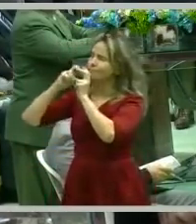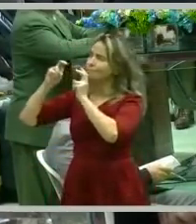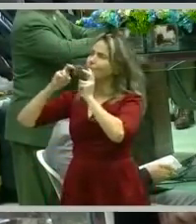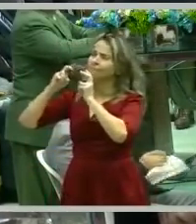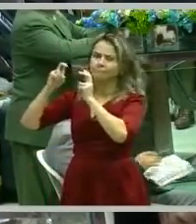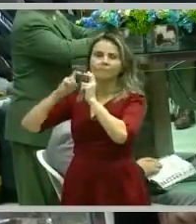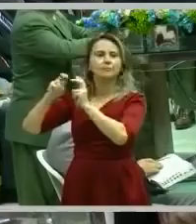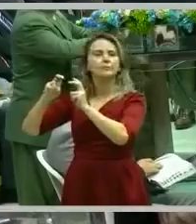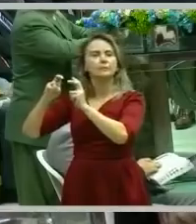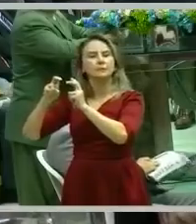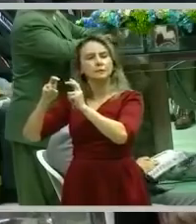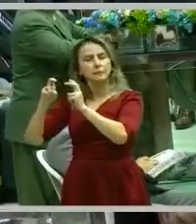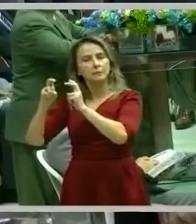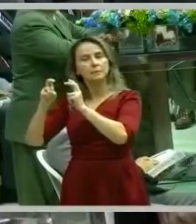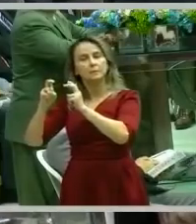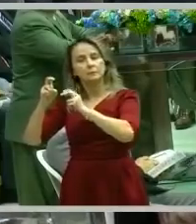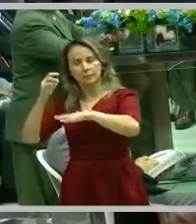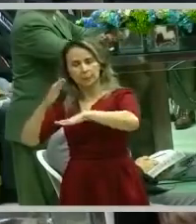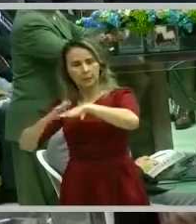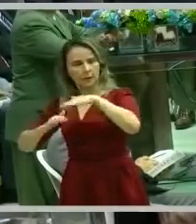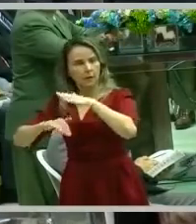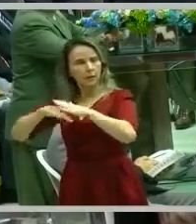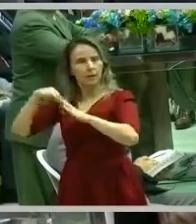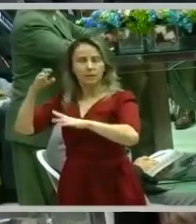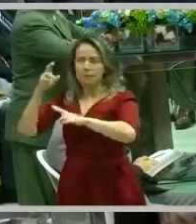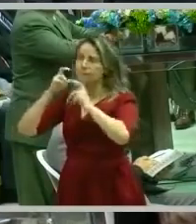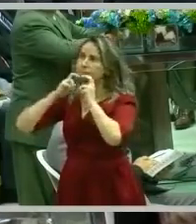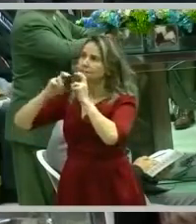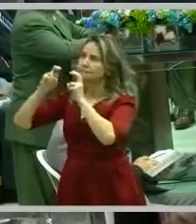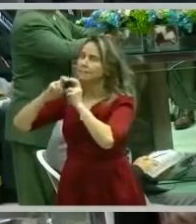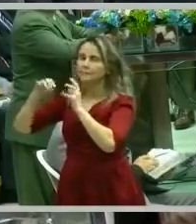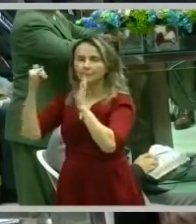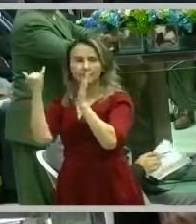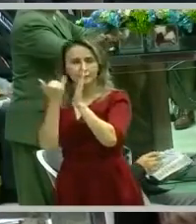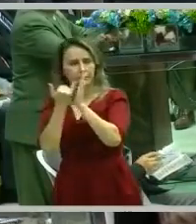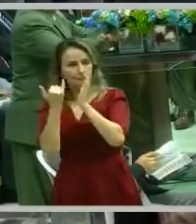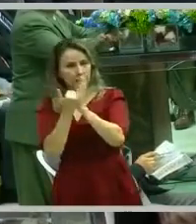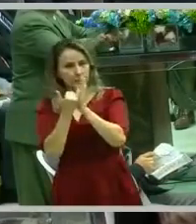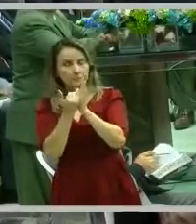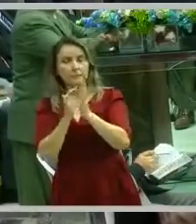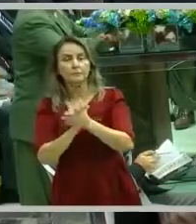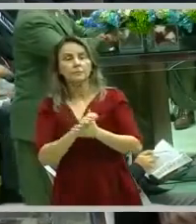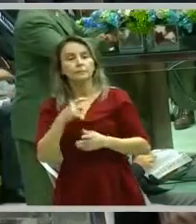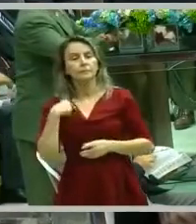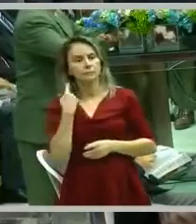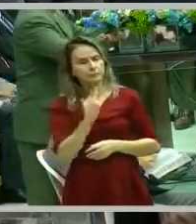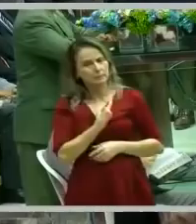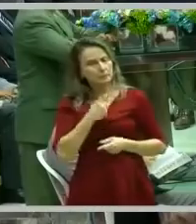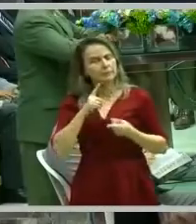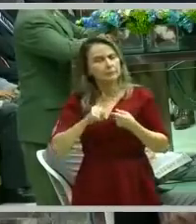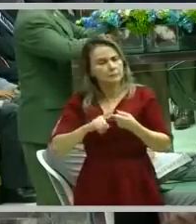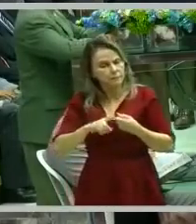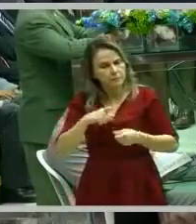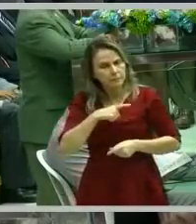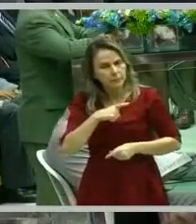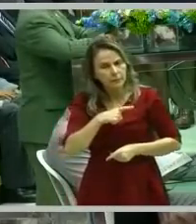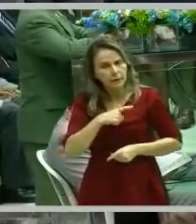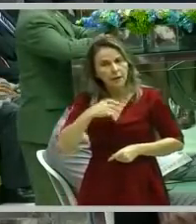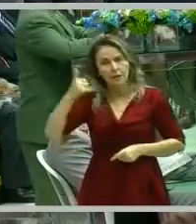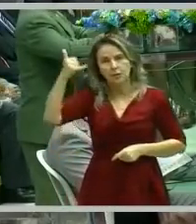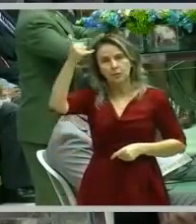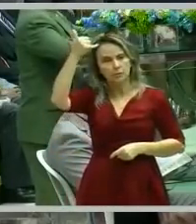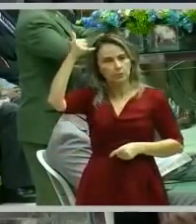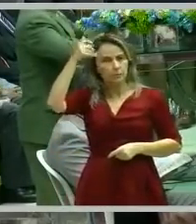sacerdotal, ofício de intercessão. Glória a Deus. E todos nós também temos a unção de